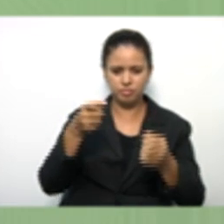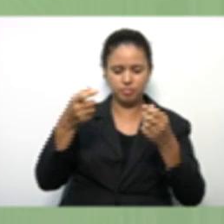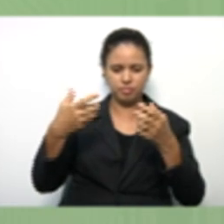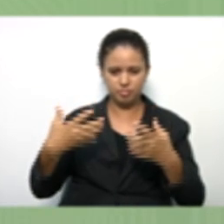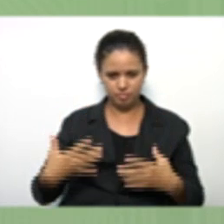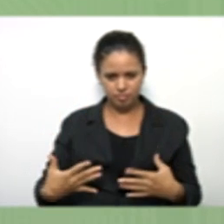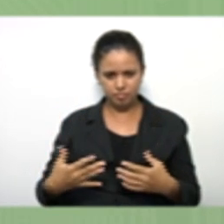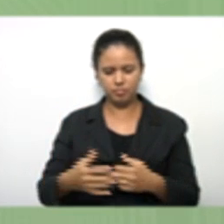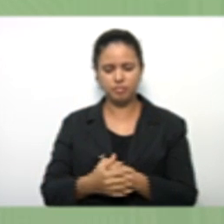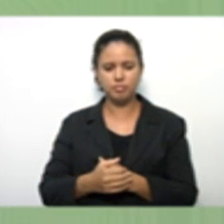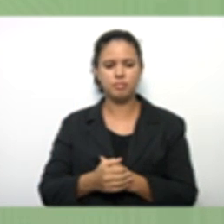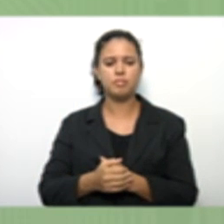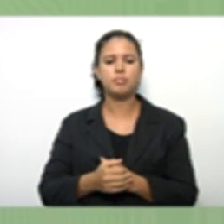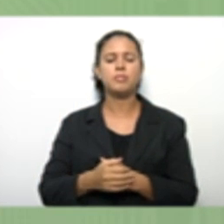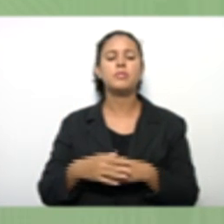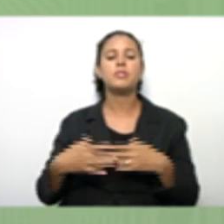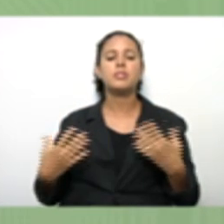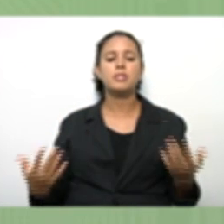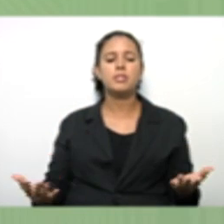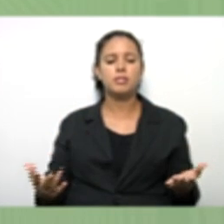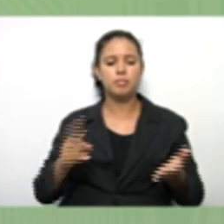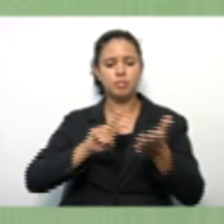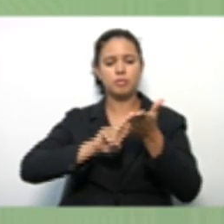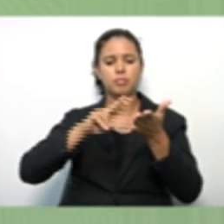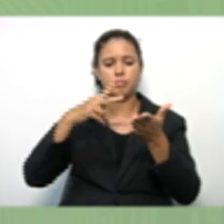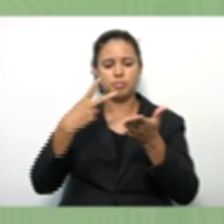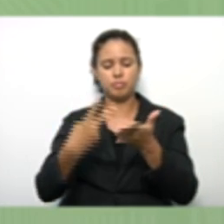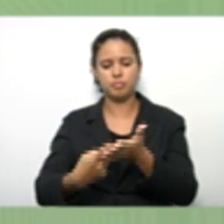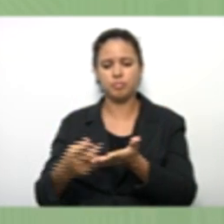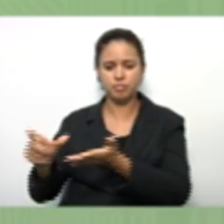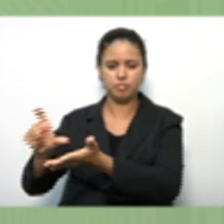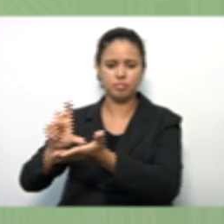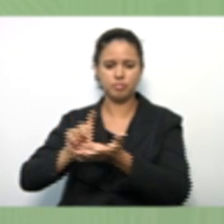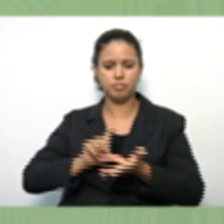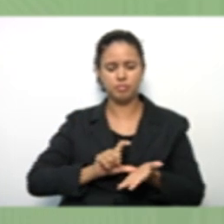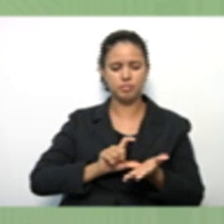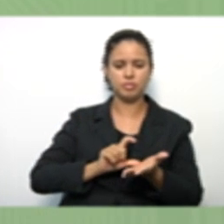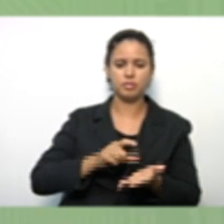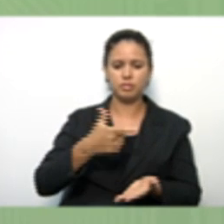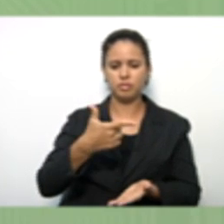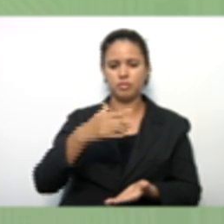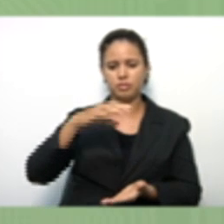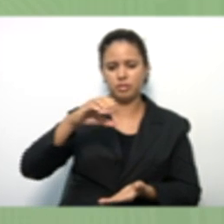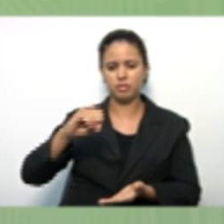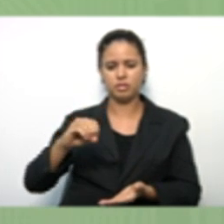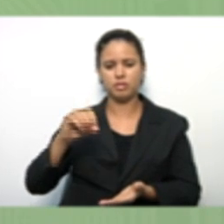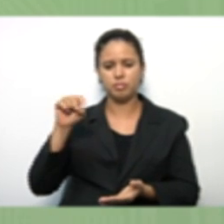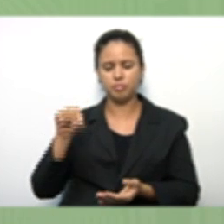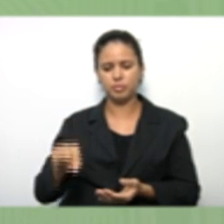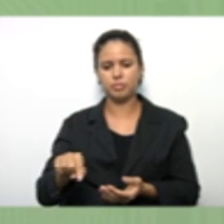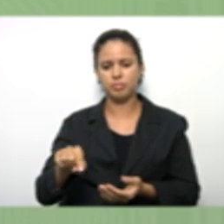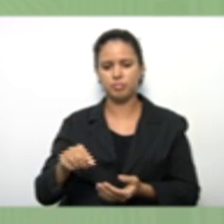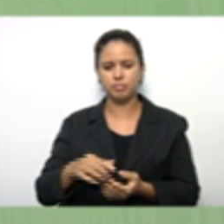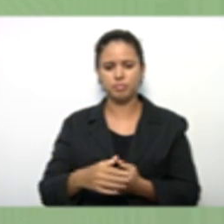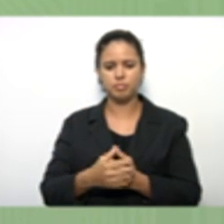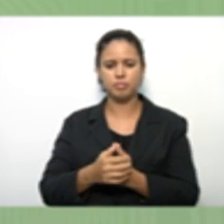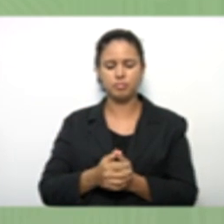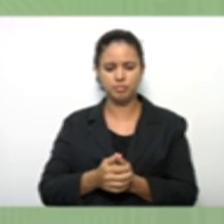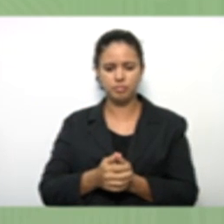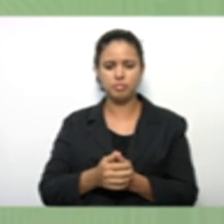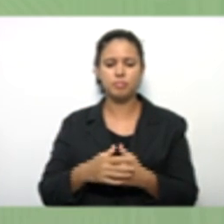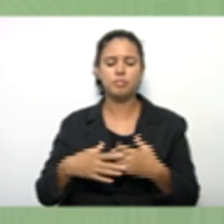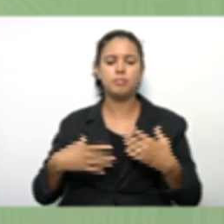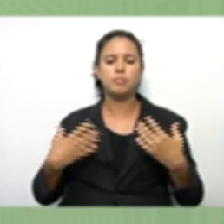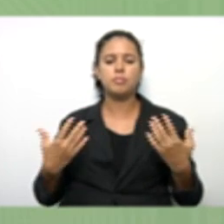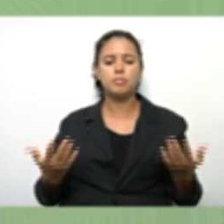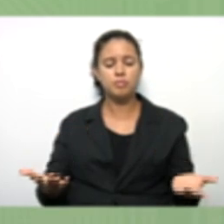Professora, então a duplicata a receber 20 mil. Nós recebemos, ainda não recebemos. Isso vai gerar o quê? Vai